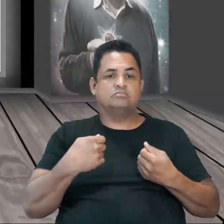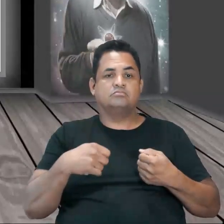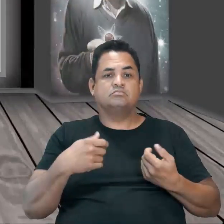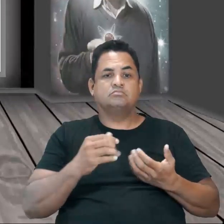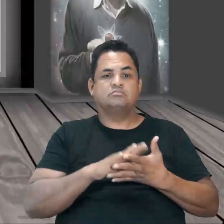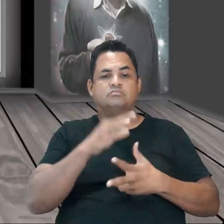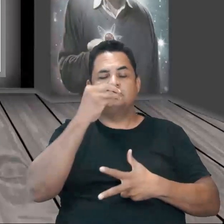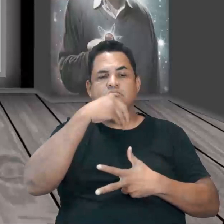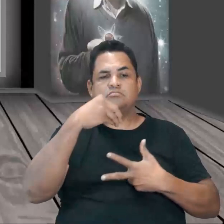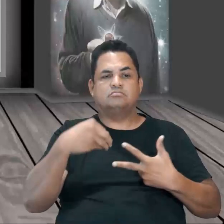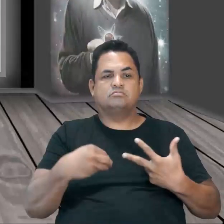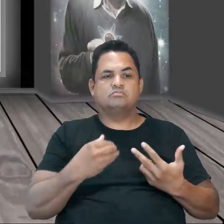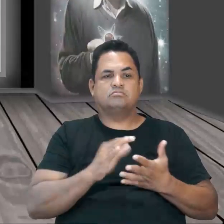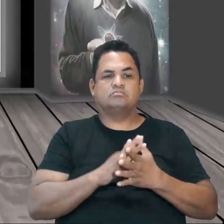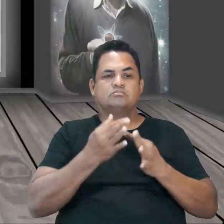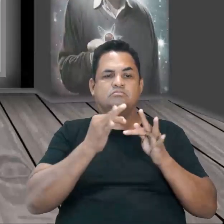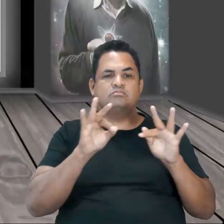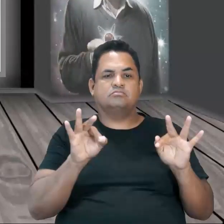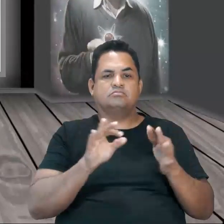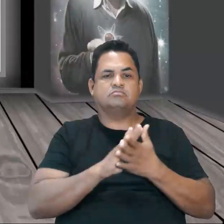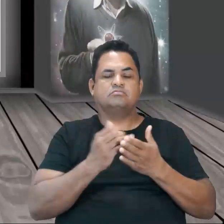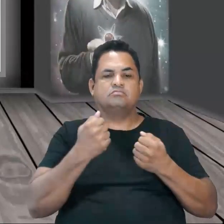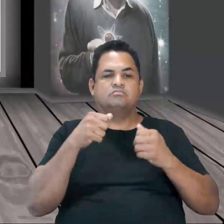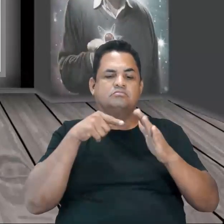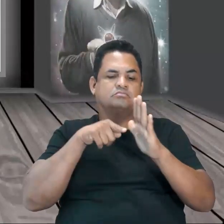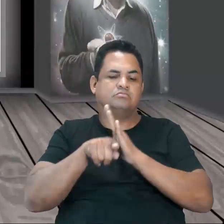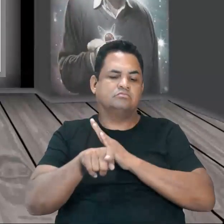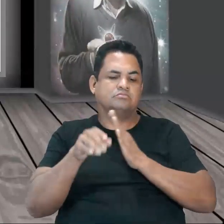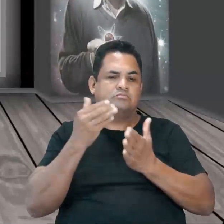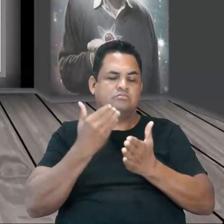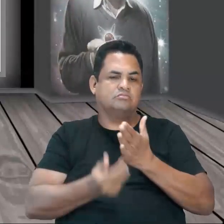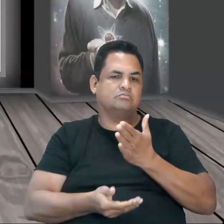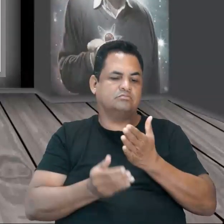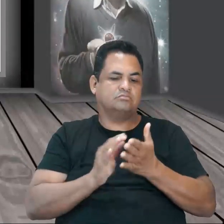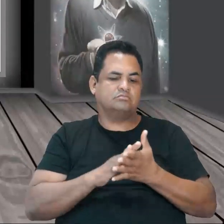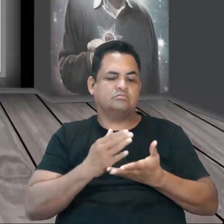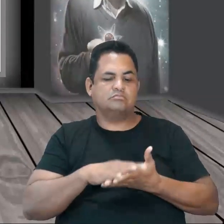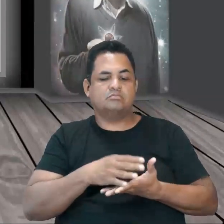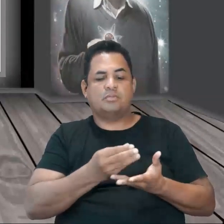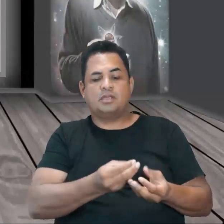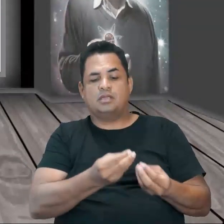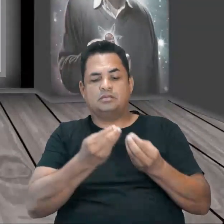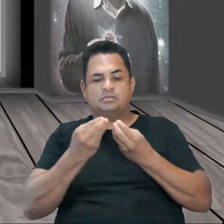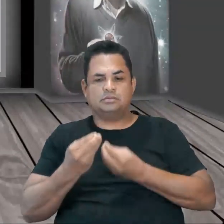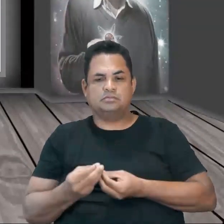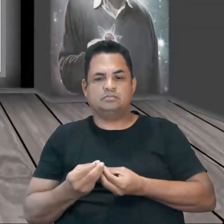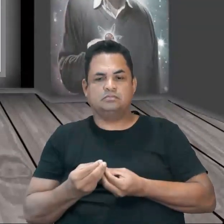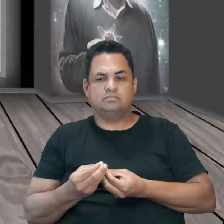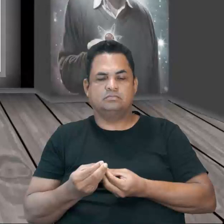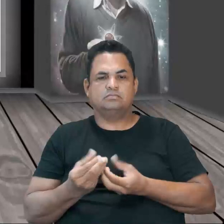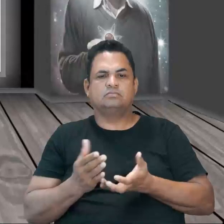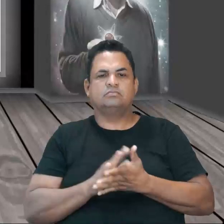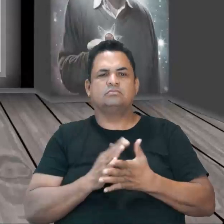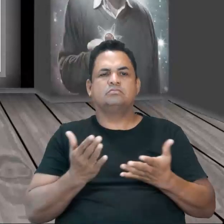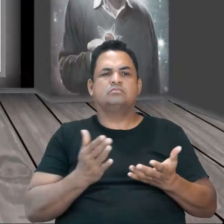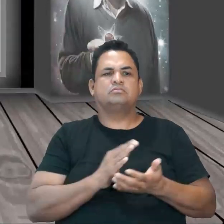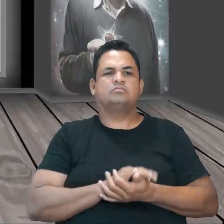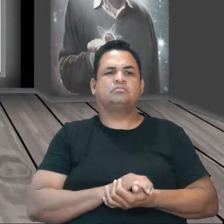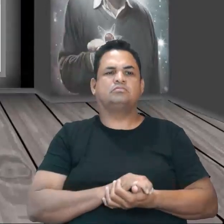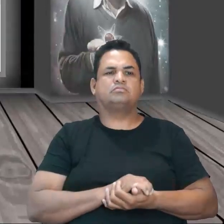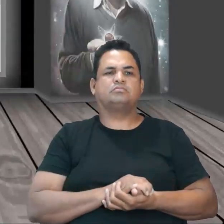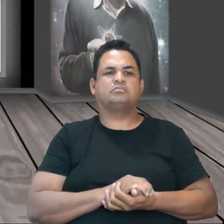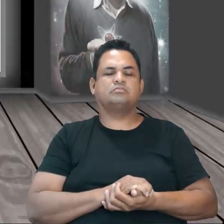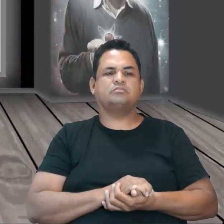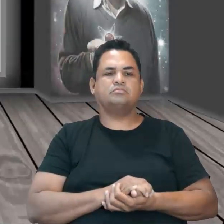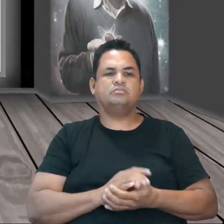pode perguntar isso, uma coisa simples, mas pode perguntar. O que um perde, o outro obrigatoriamente tem que receber, certo? Lei da conservação da matéria,